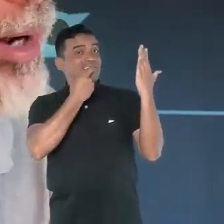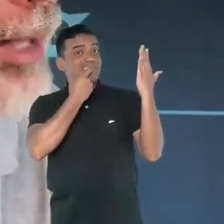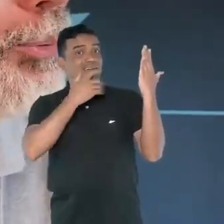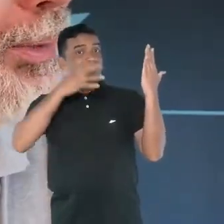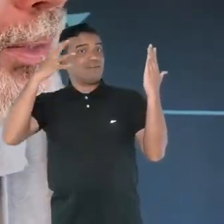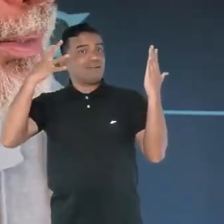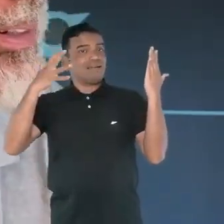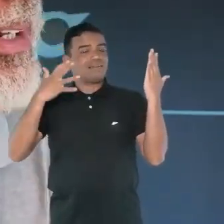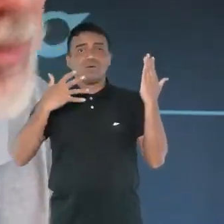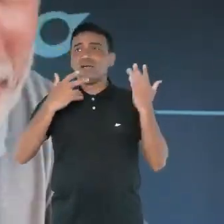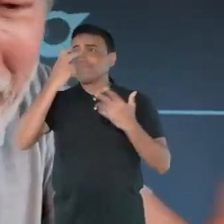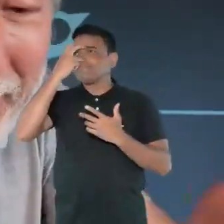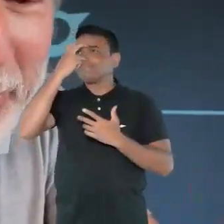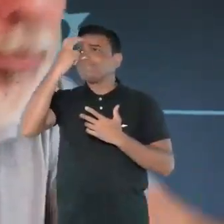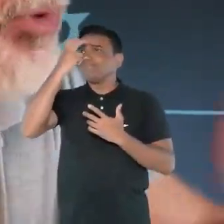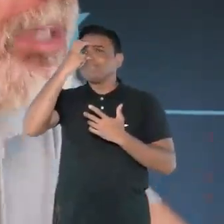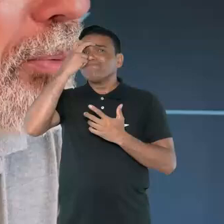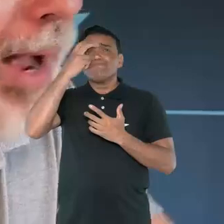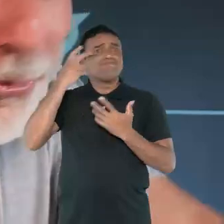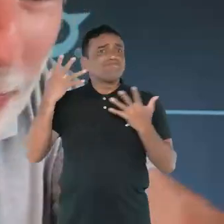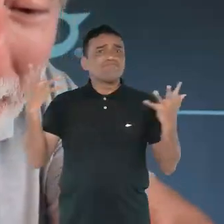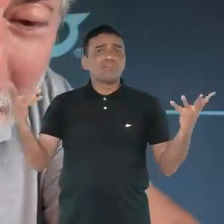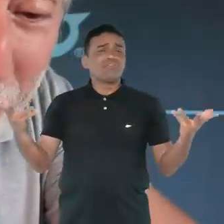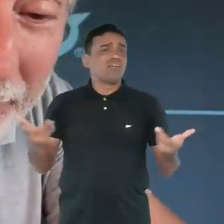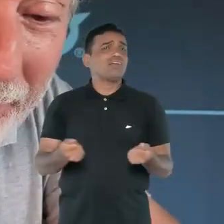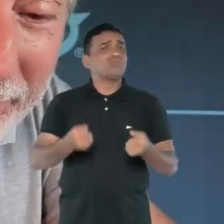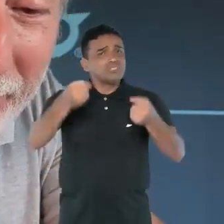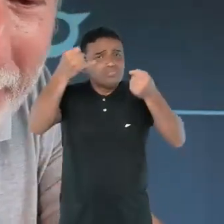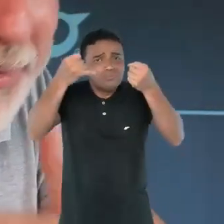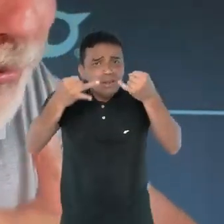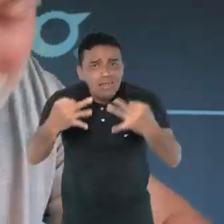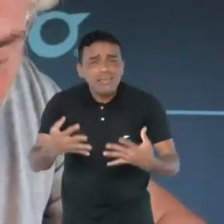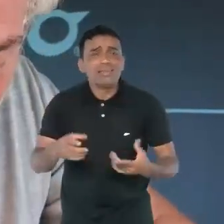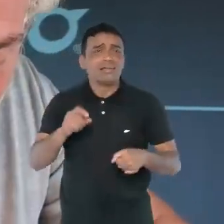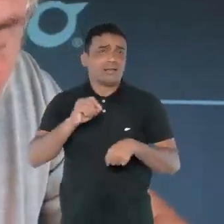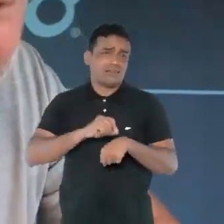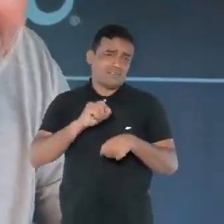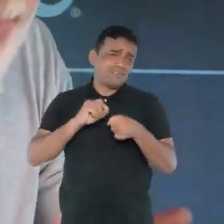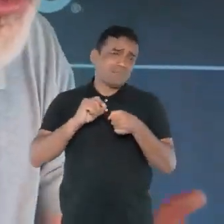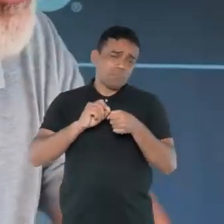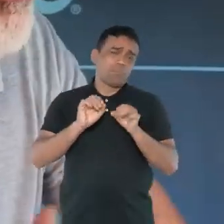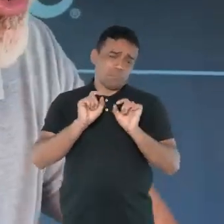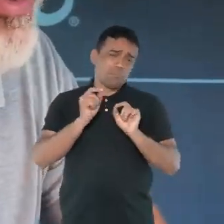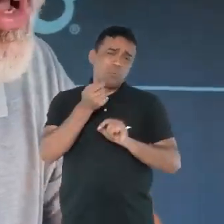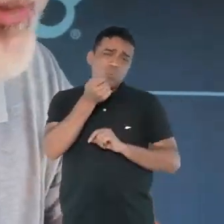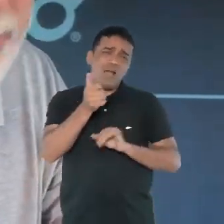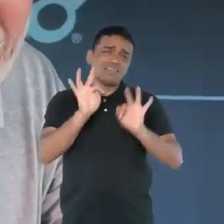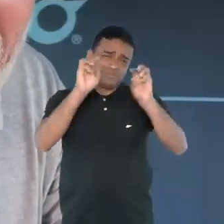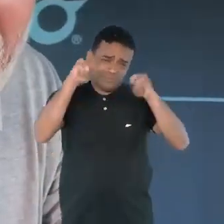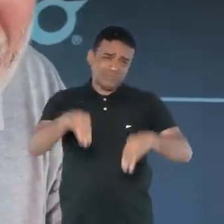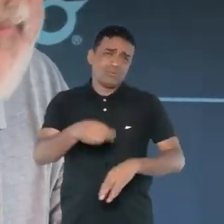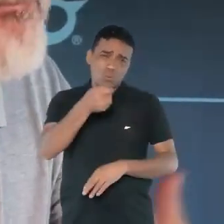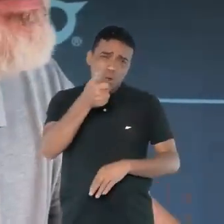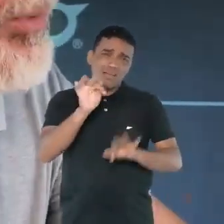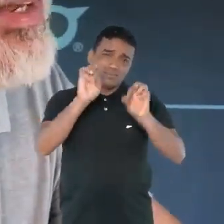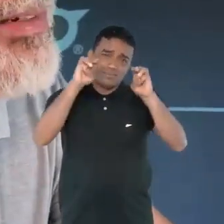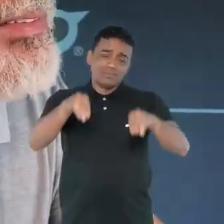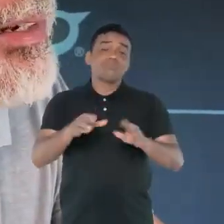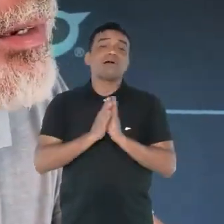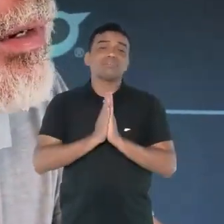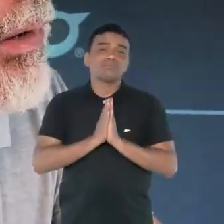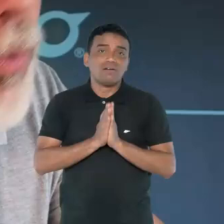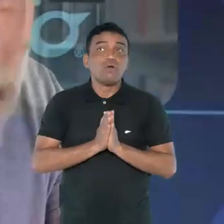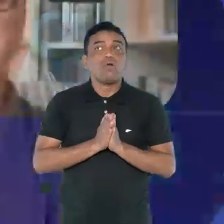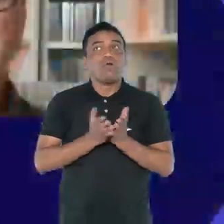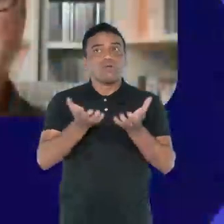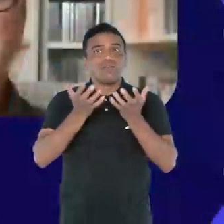muito tocado. Queria que você me falasse um pouquinho mais sobre isso aqui. A gente está caminhando já para, infelizmente, para a nossa reta final, mas eu queria